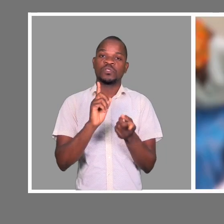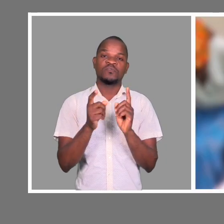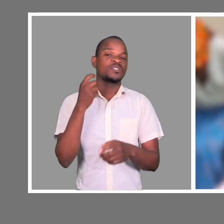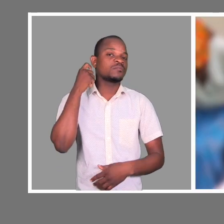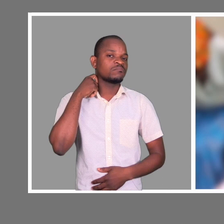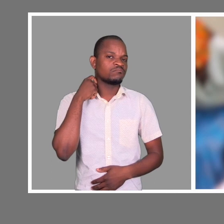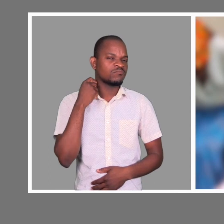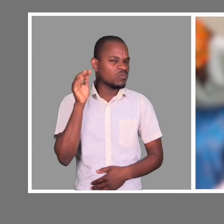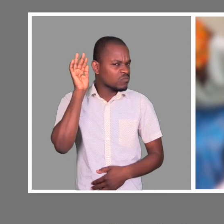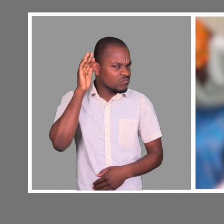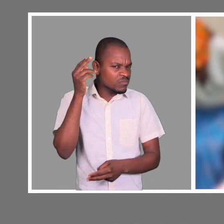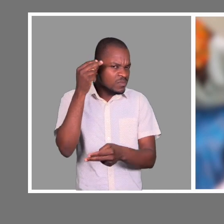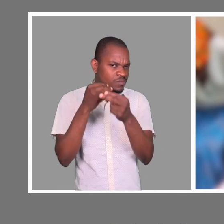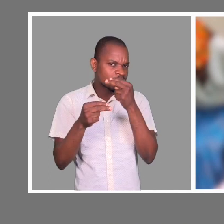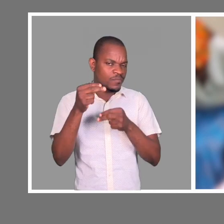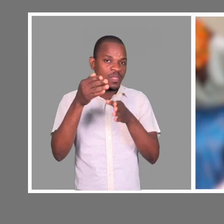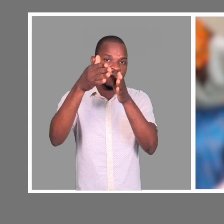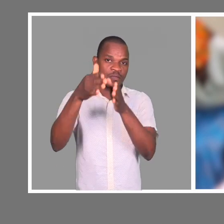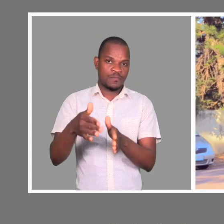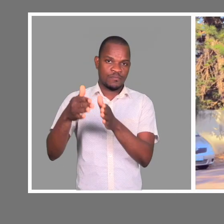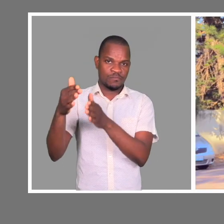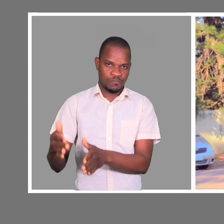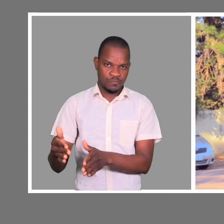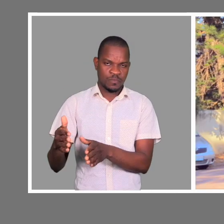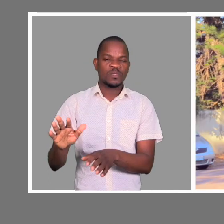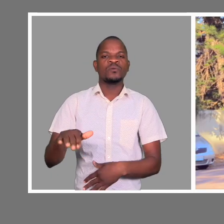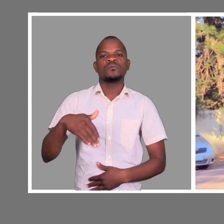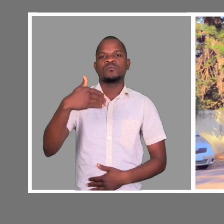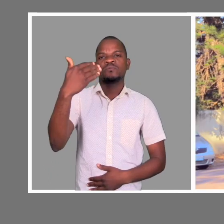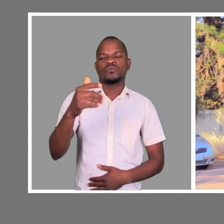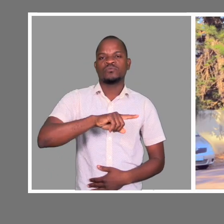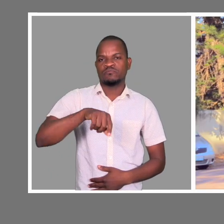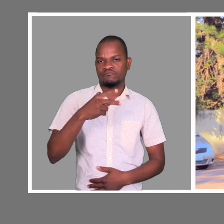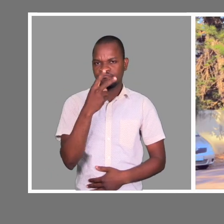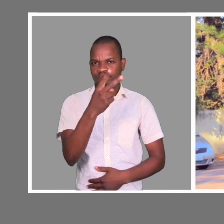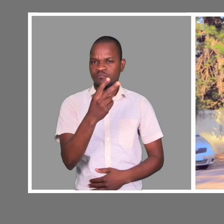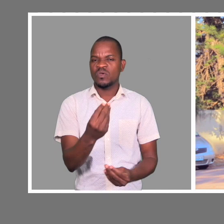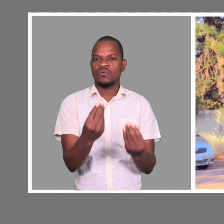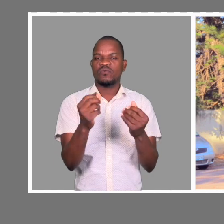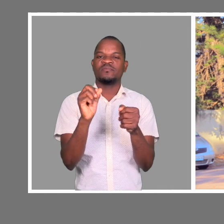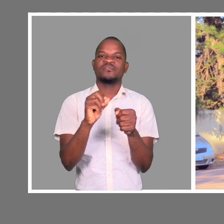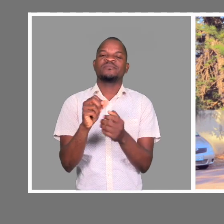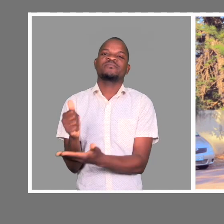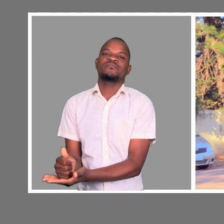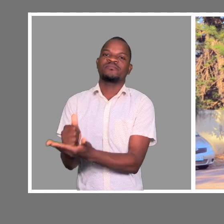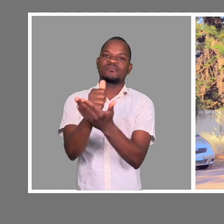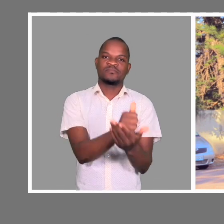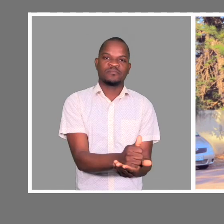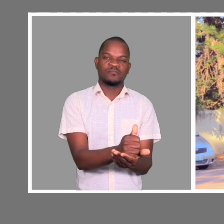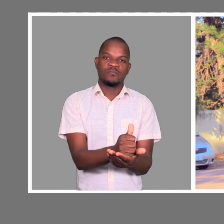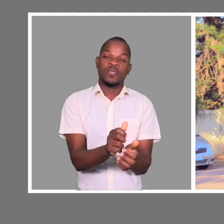E, em função disso, nós vamos ver como é que nós podemos apoiar, contando com aquilo que são os nossos